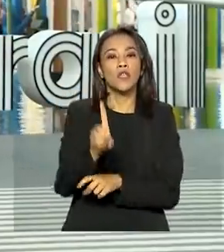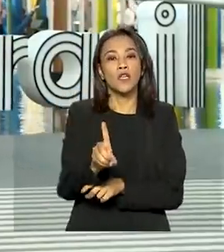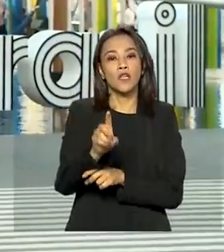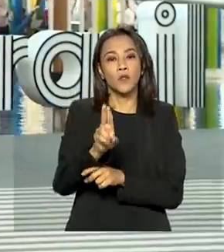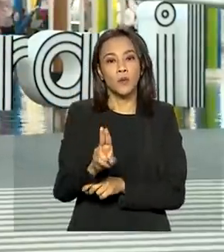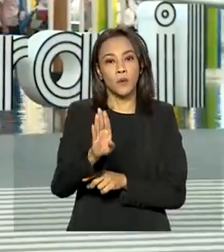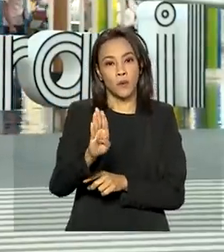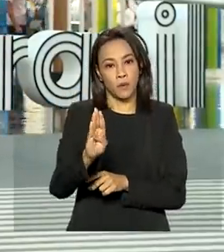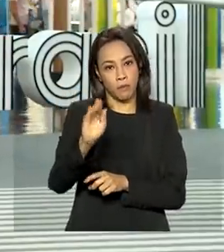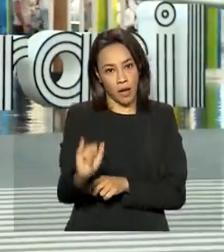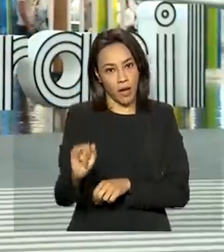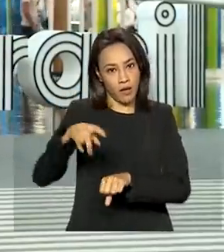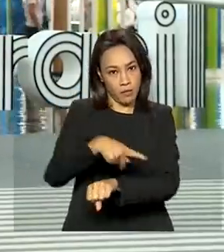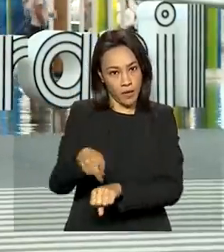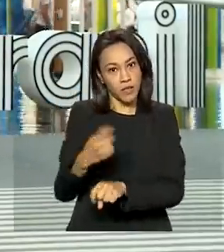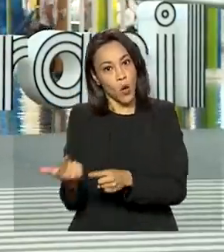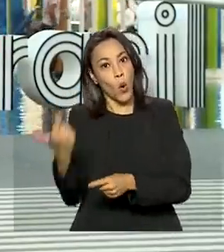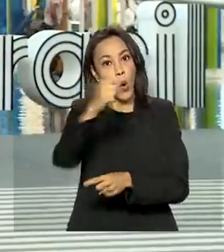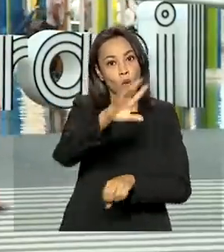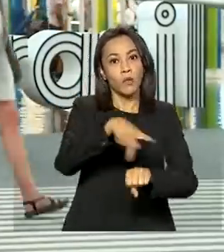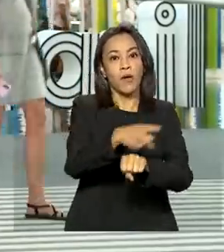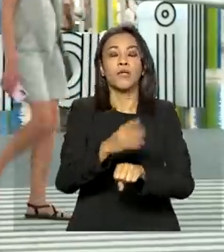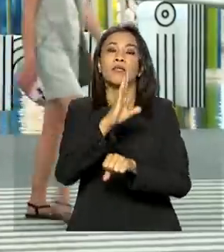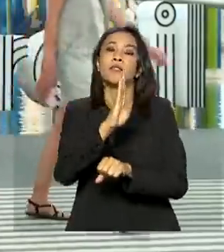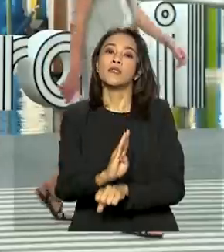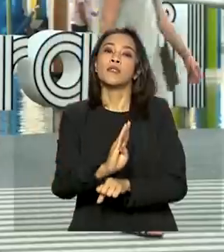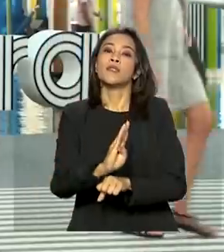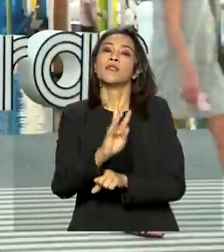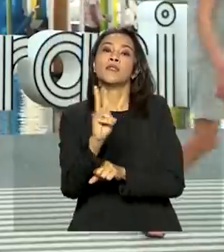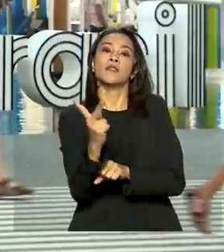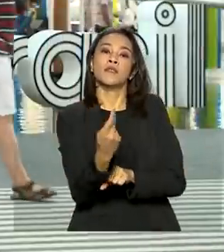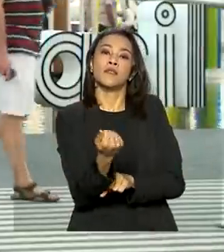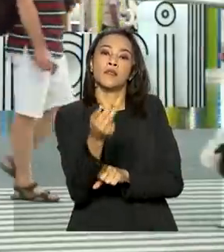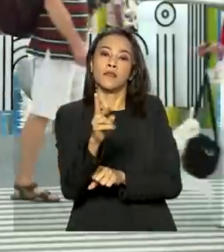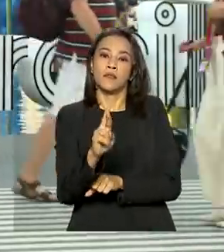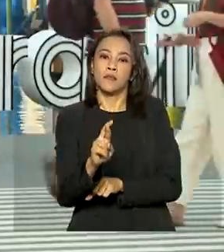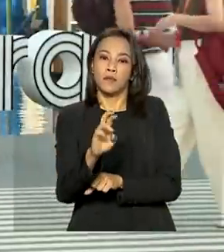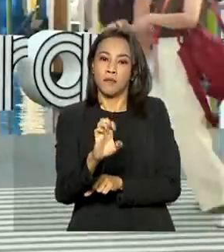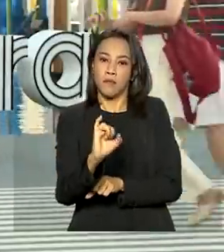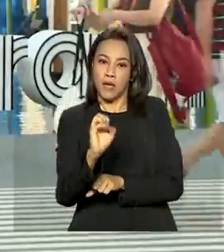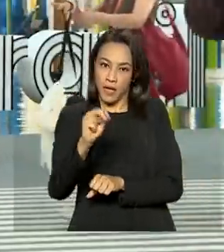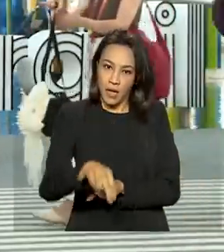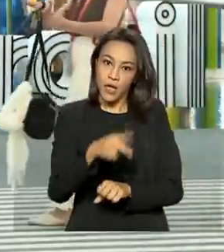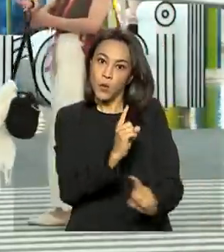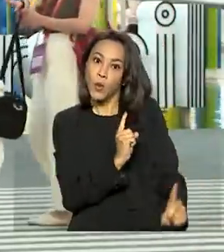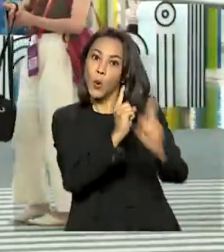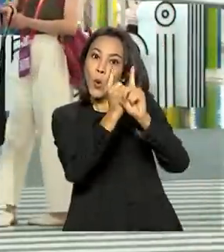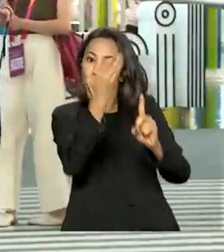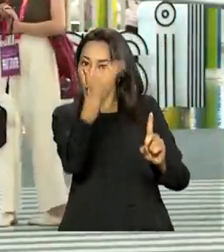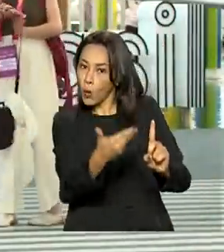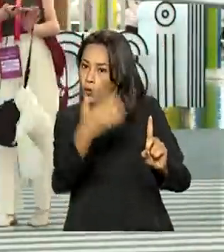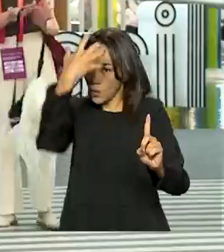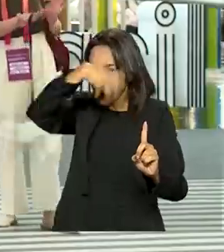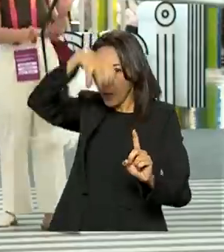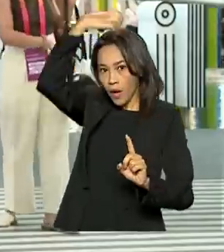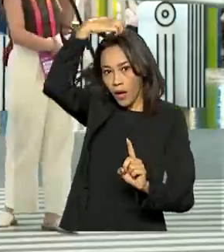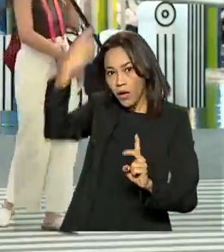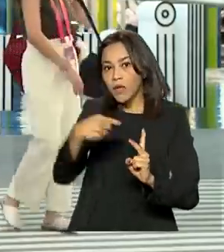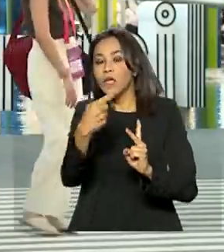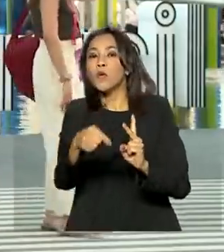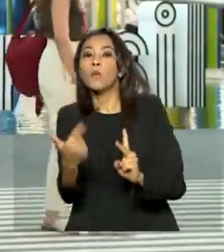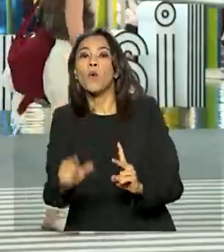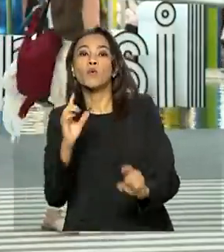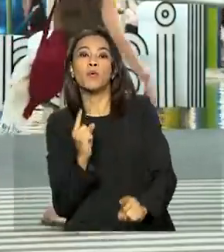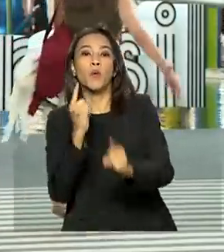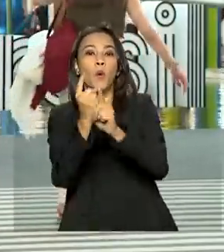visita amanhã darem também aqui no Oriente Médio Onde tem um encontro com o rei e também o evento com a câmera de comércio